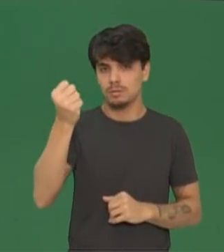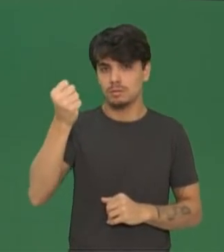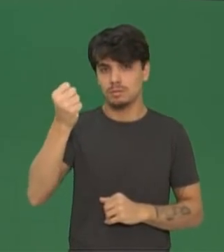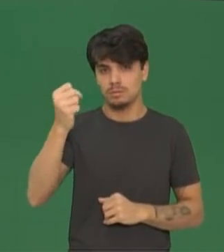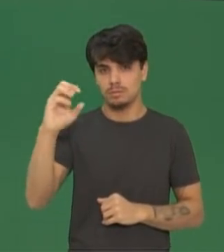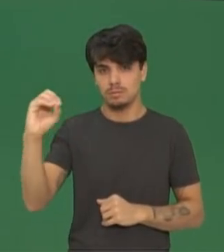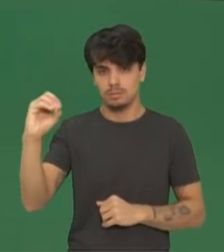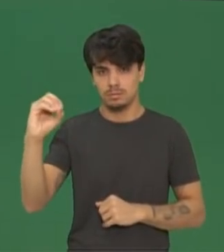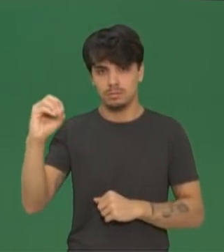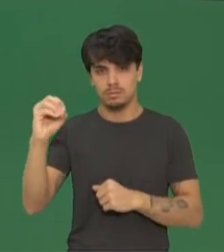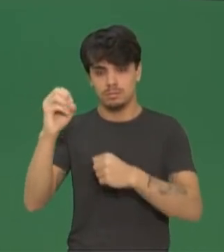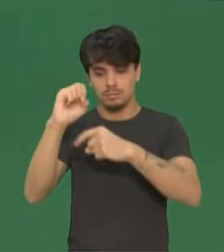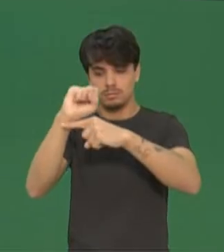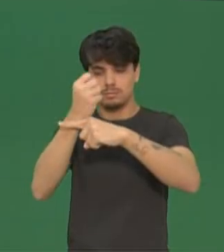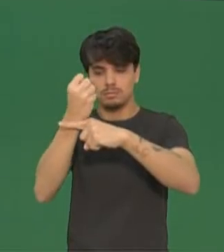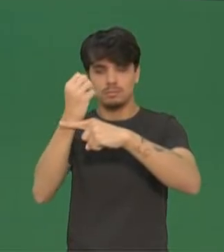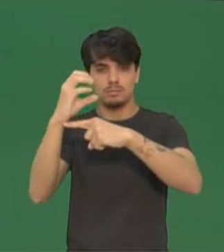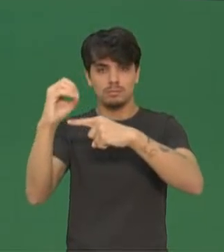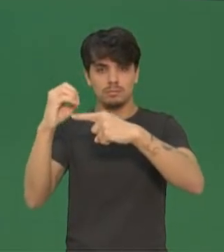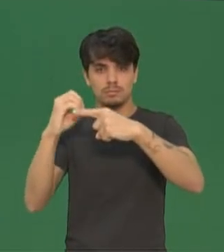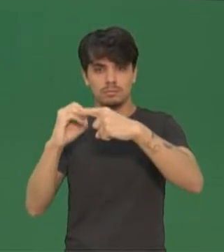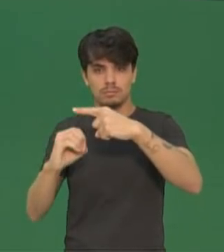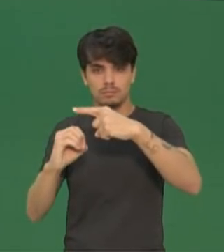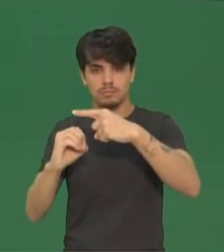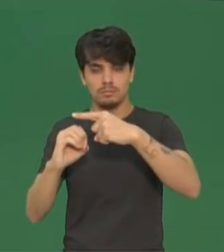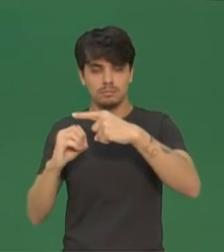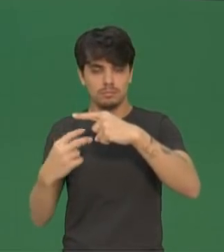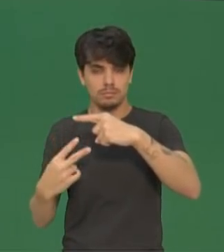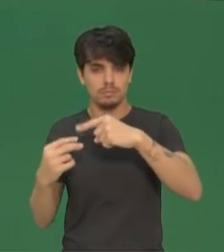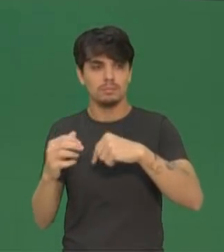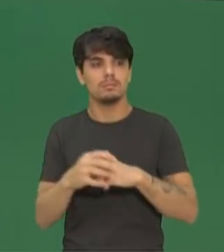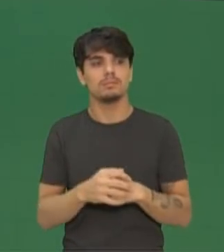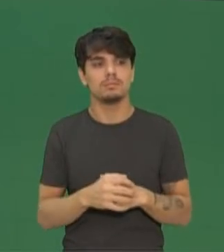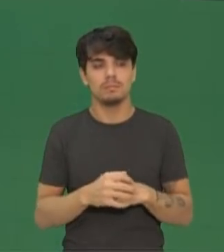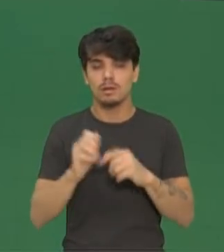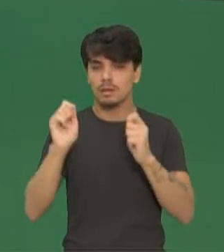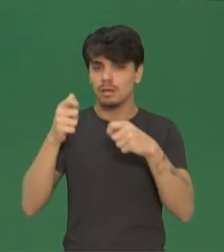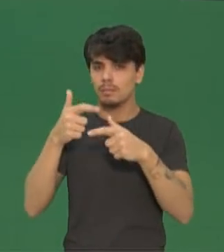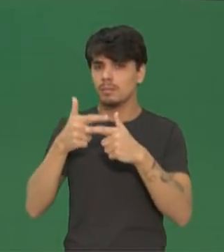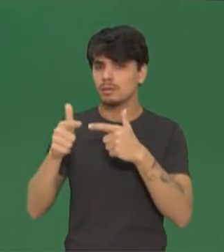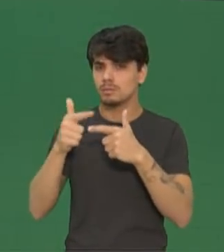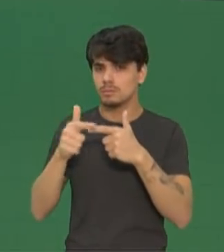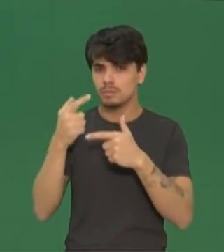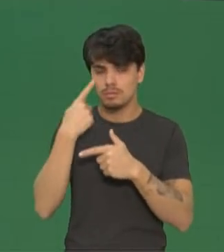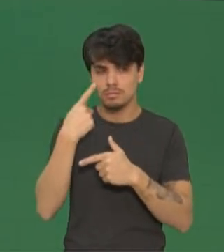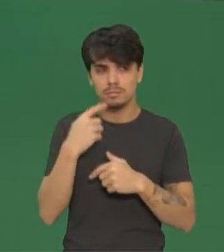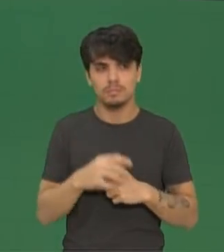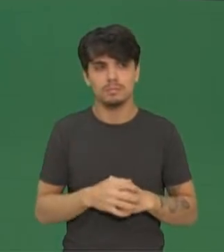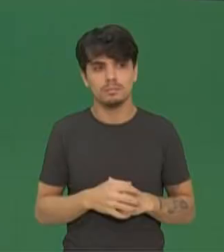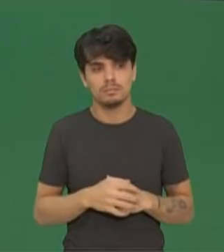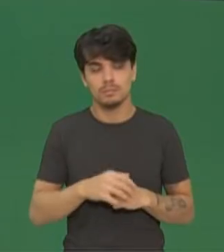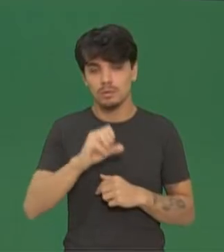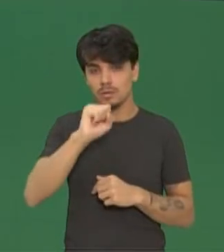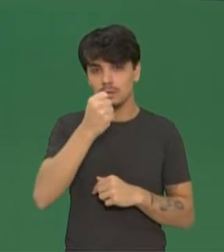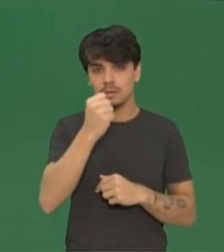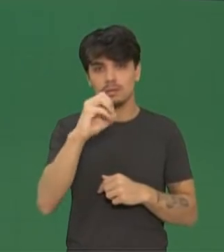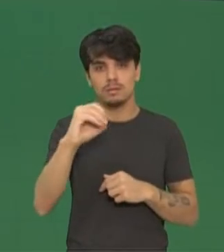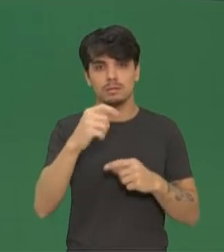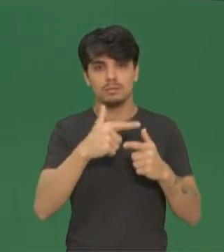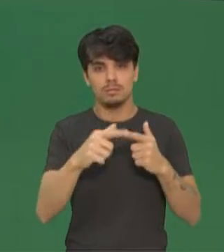82, né? Dá para dividir por 2. Então, a metade. E aqui dá para ser direto, olha aqui. 80 divididos por 2 dá